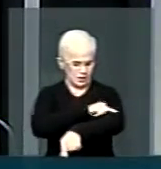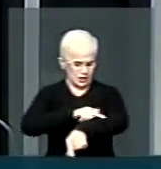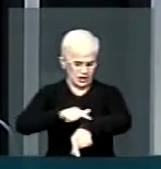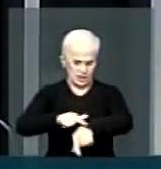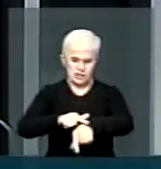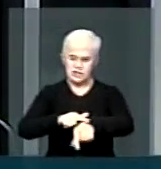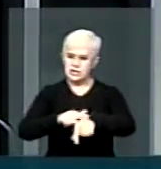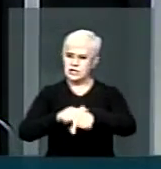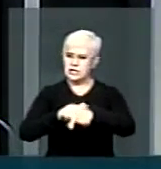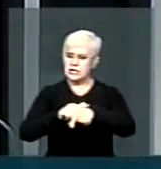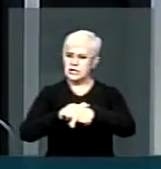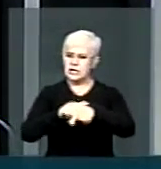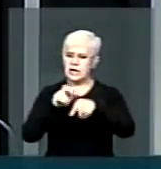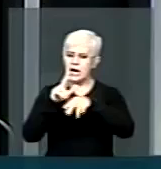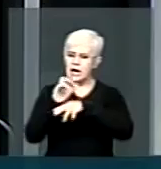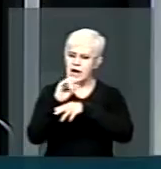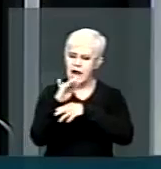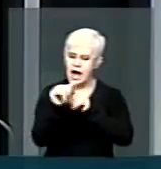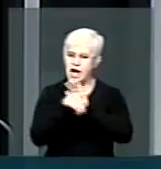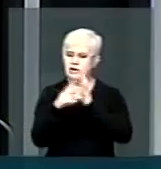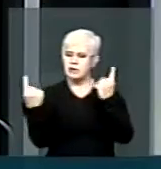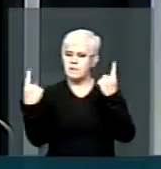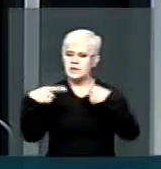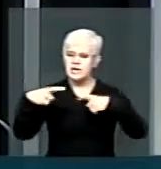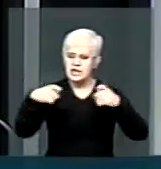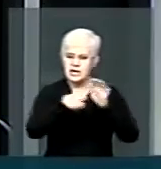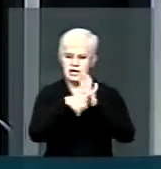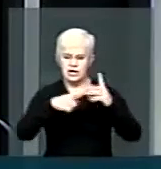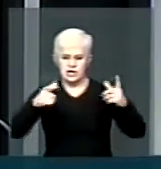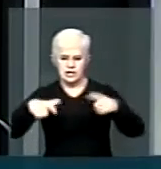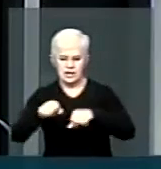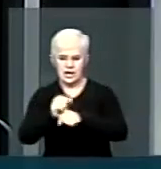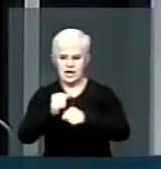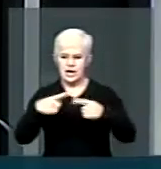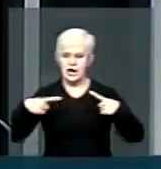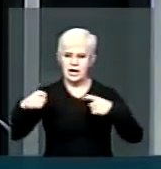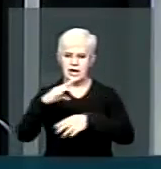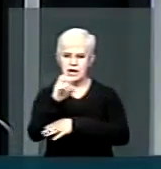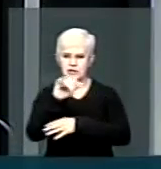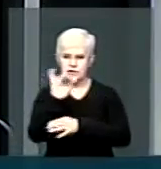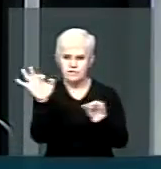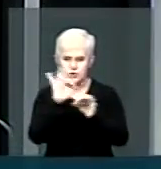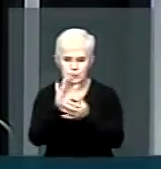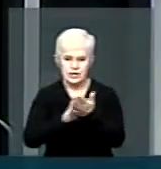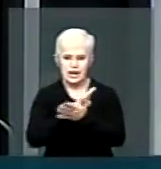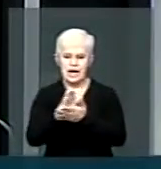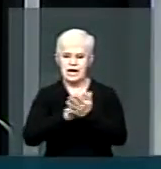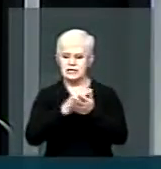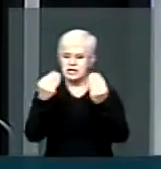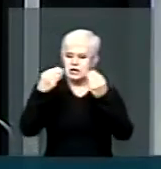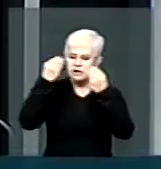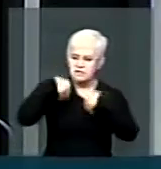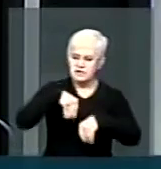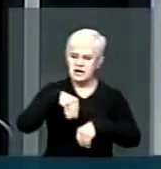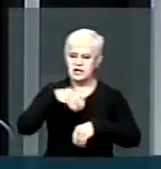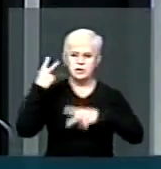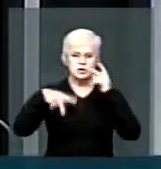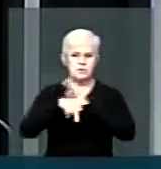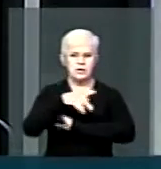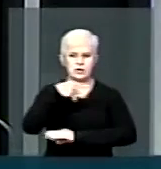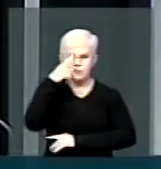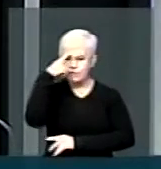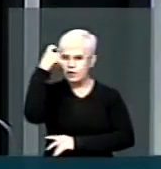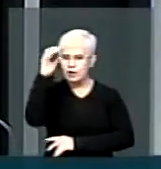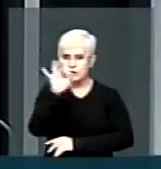sem disputas territoriais ou de fronteiras, sem a guerra civil ou enfraquecimento políticos violentos, é